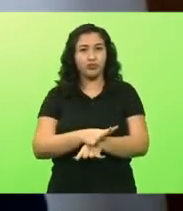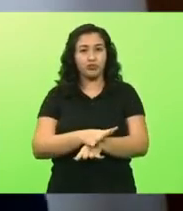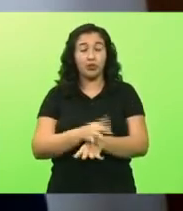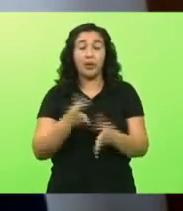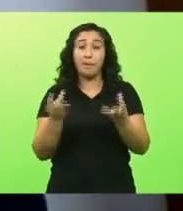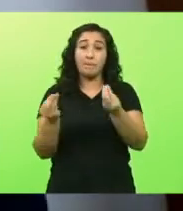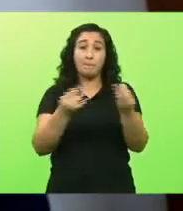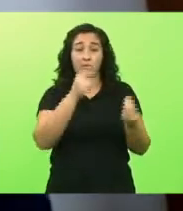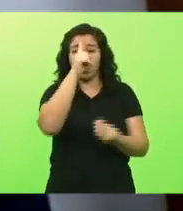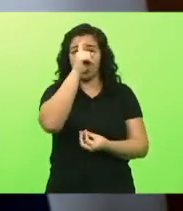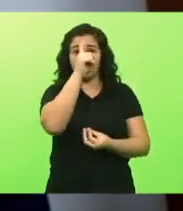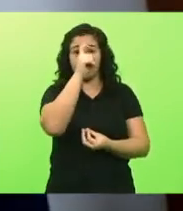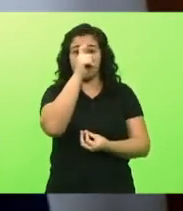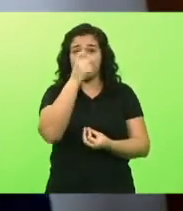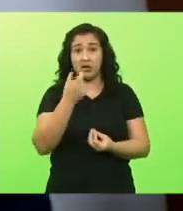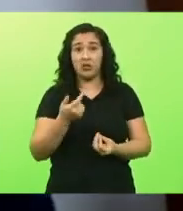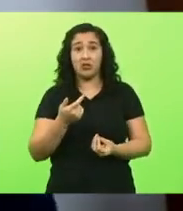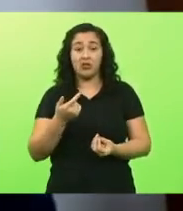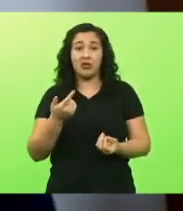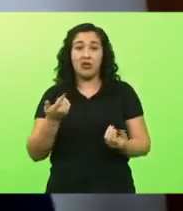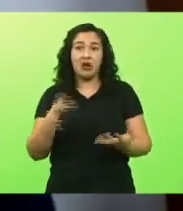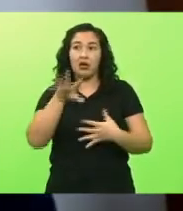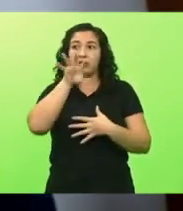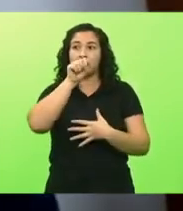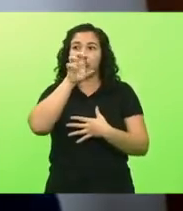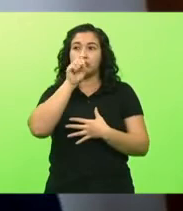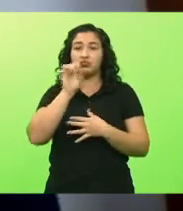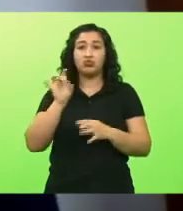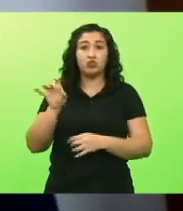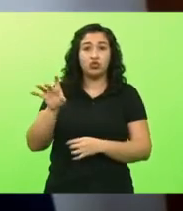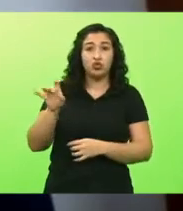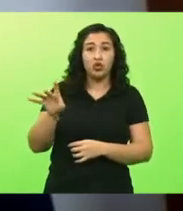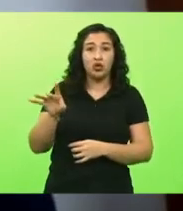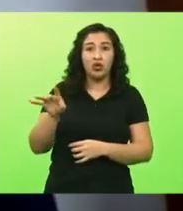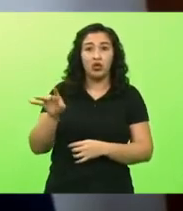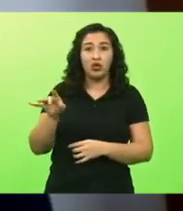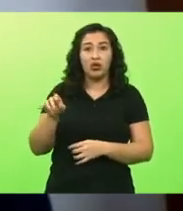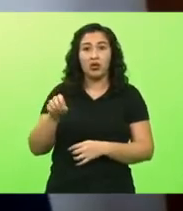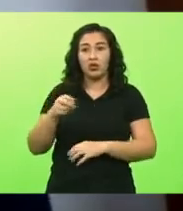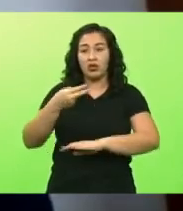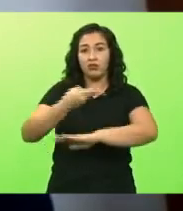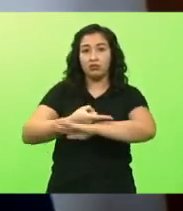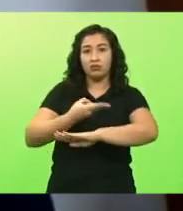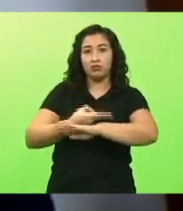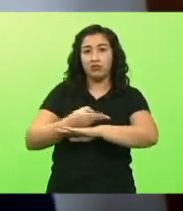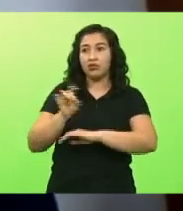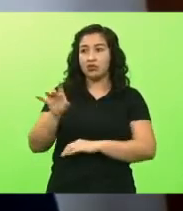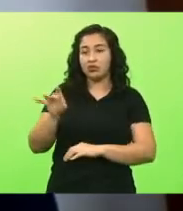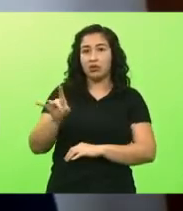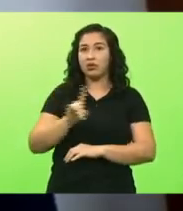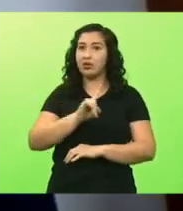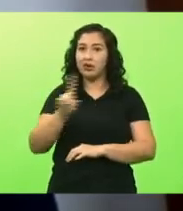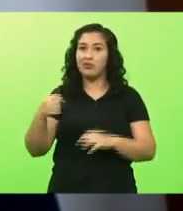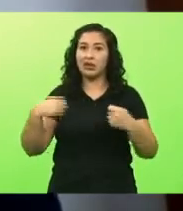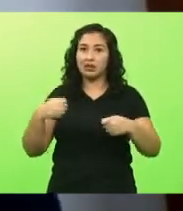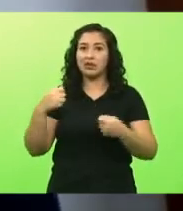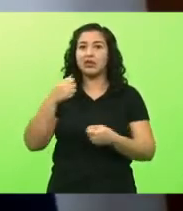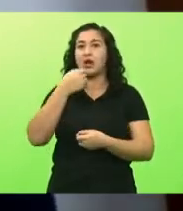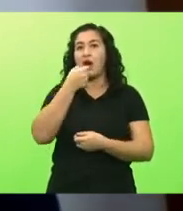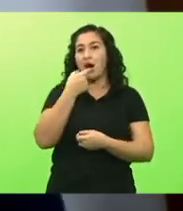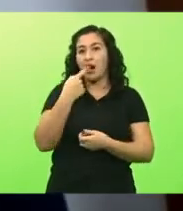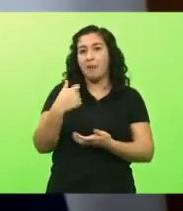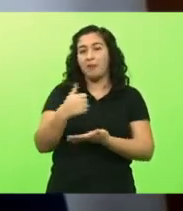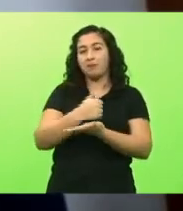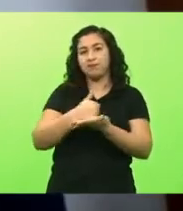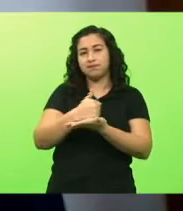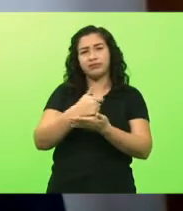não vai adiantar eles terem respiradores e vagas na UTI. Eles precisam dessas medicações para atender. E isso